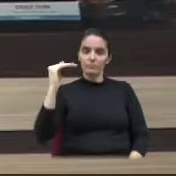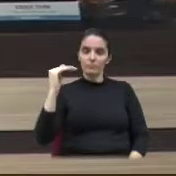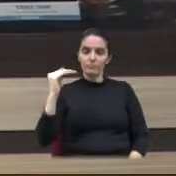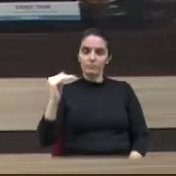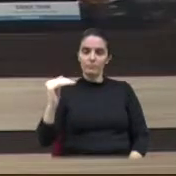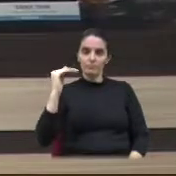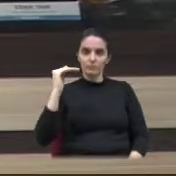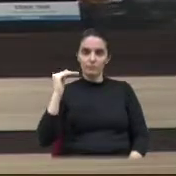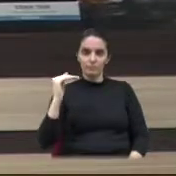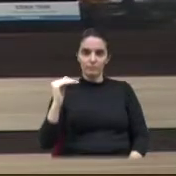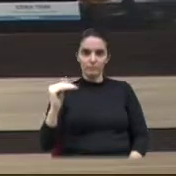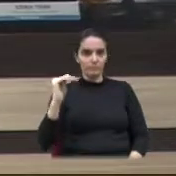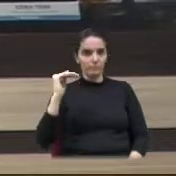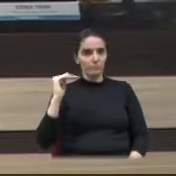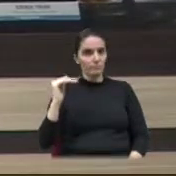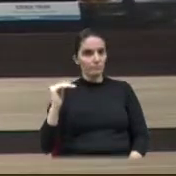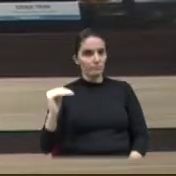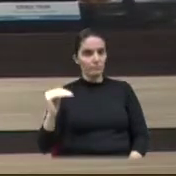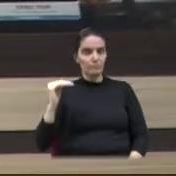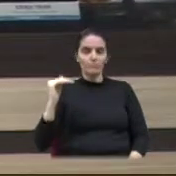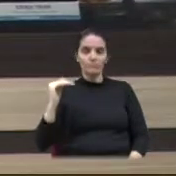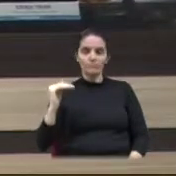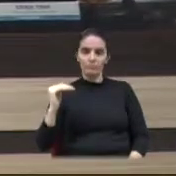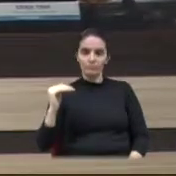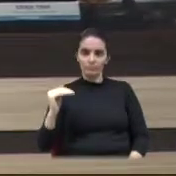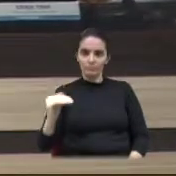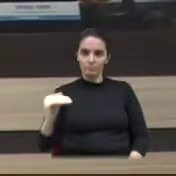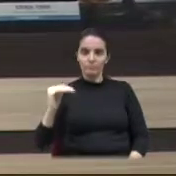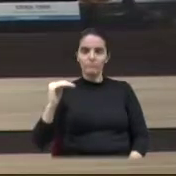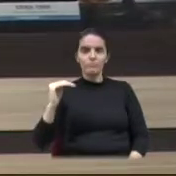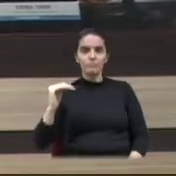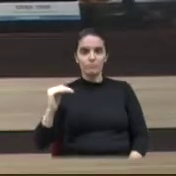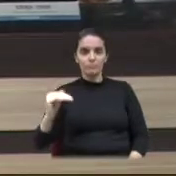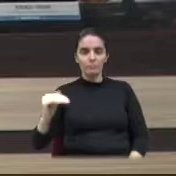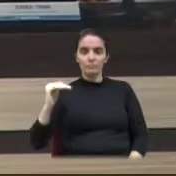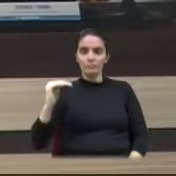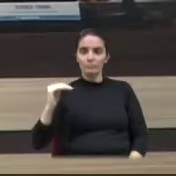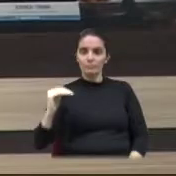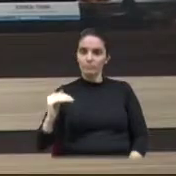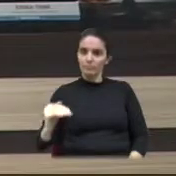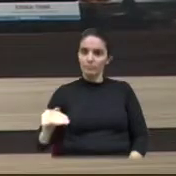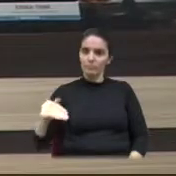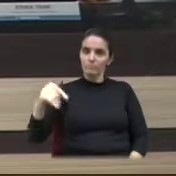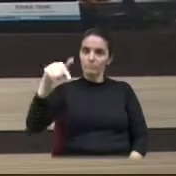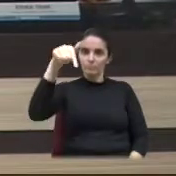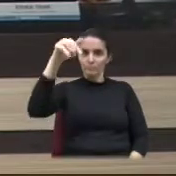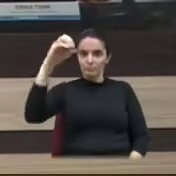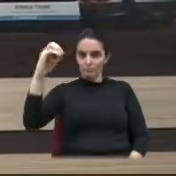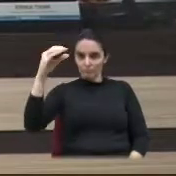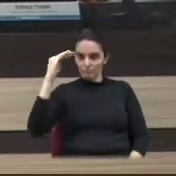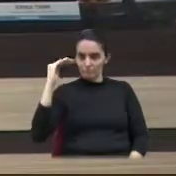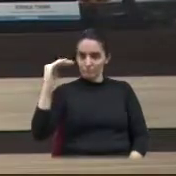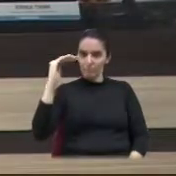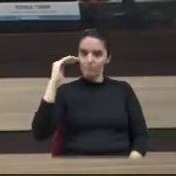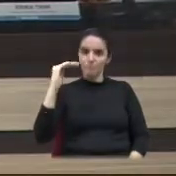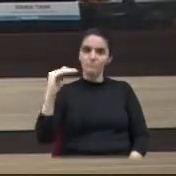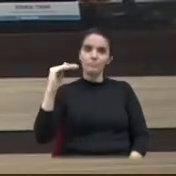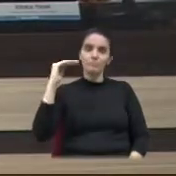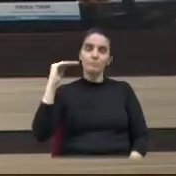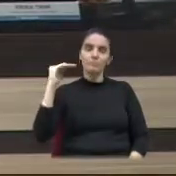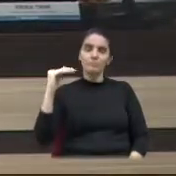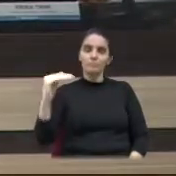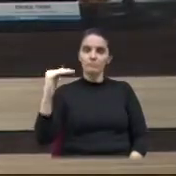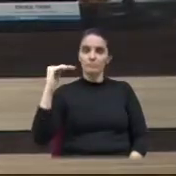63, 64, 65, 66, 67, 68, 69, 70, 71,